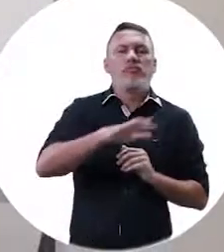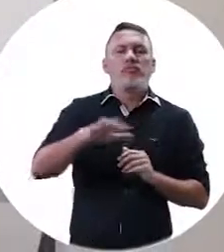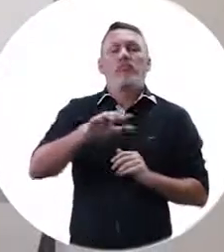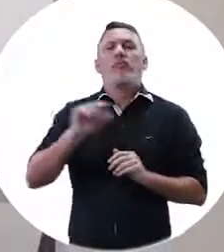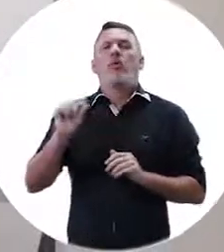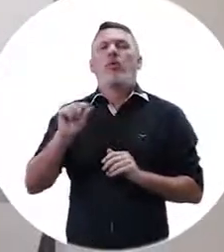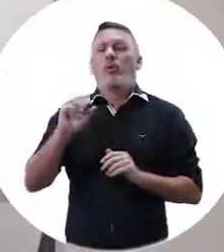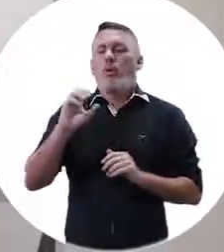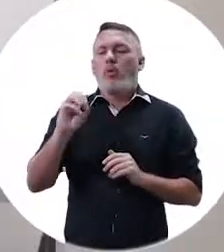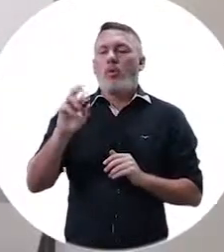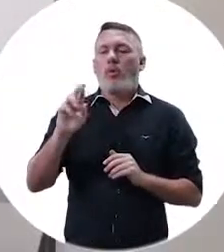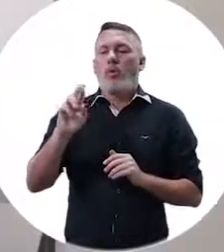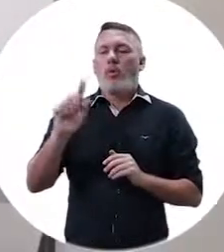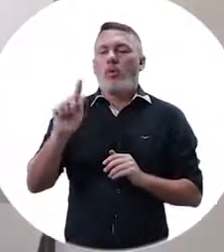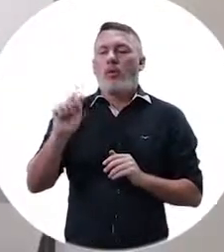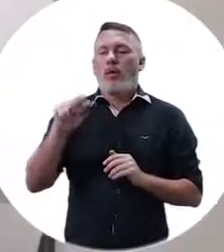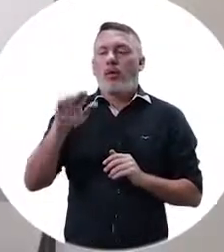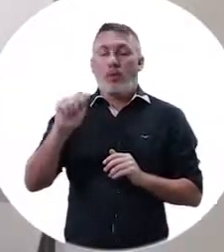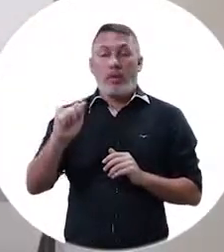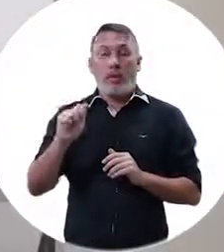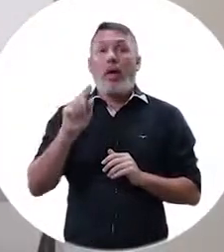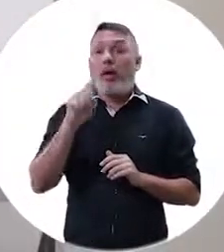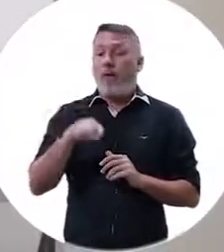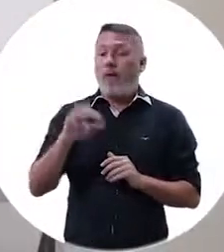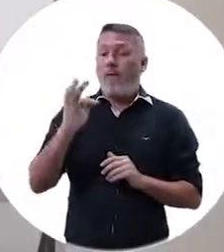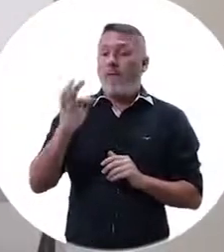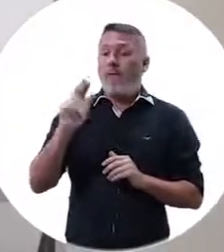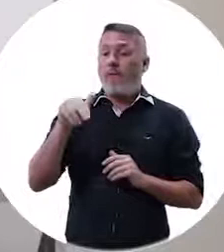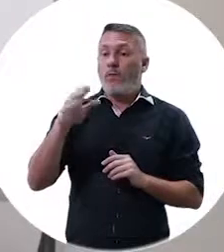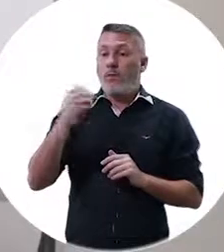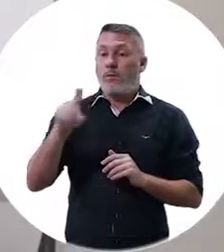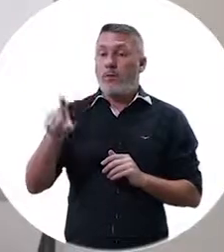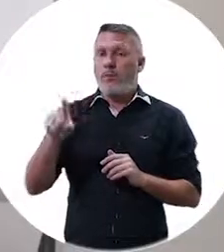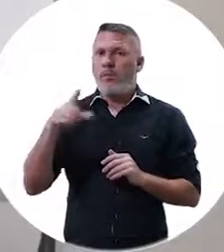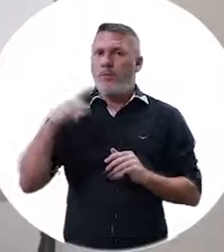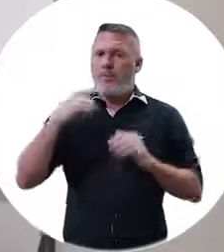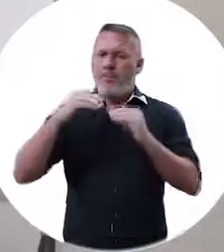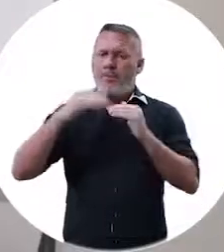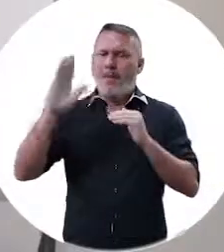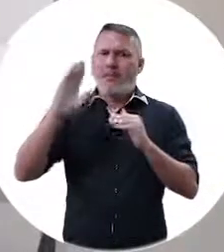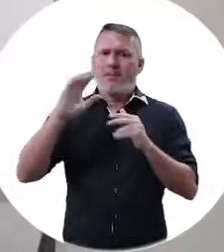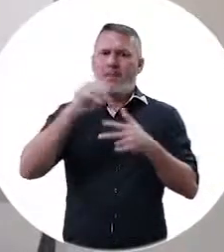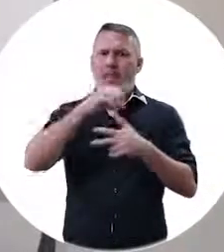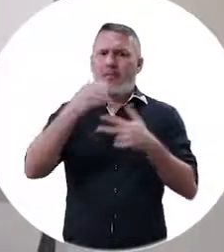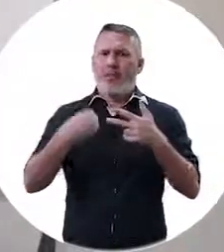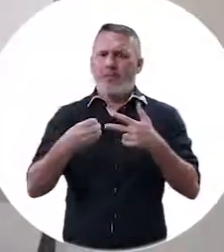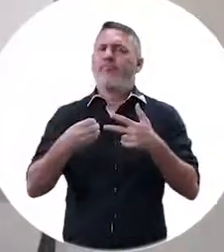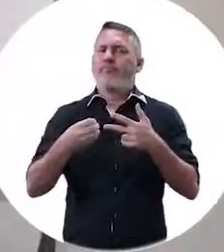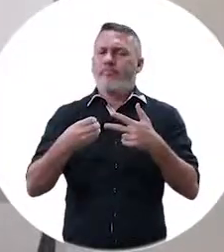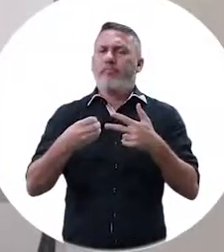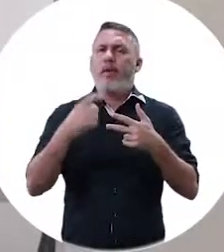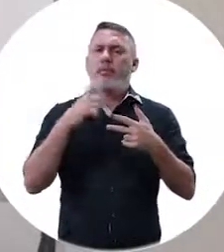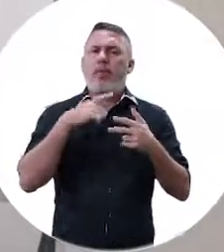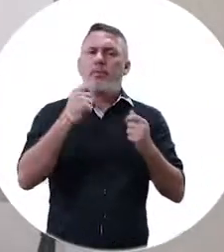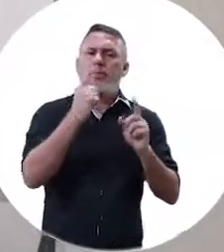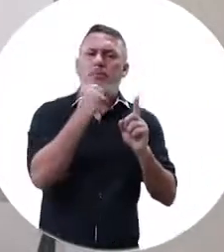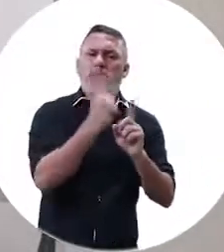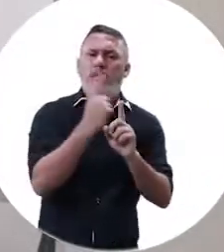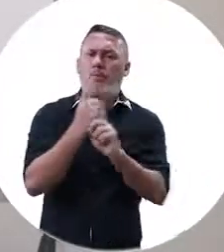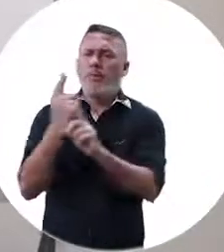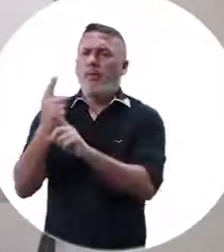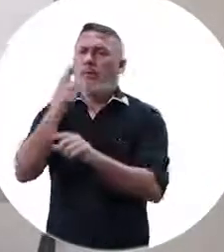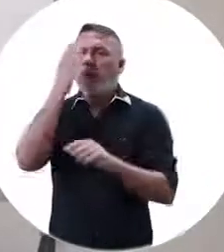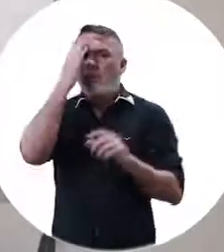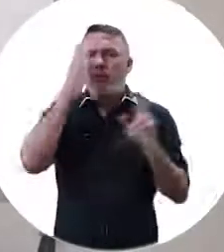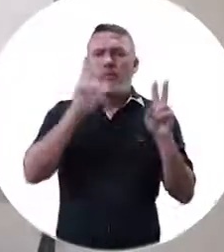orgânicas. Funções orgânicas é um dos conteúdos que mais cai no Enem, principalmente na questão de identificação dessas funções.